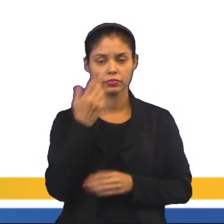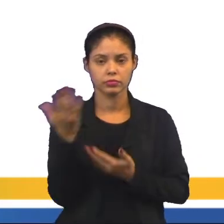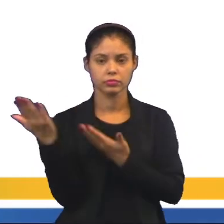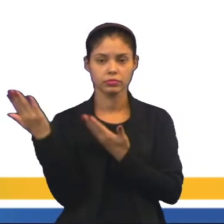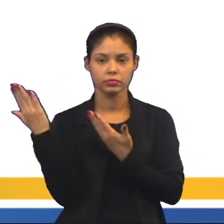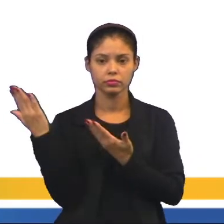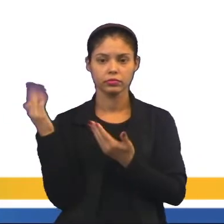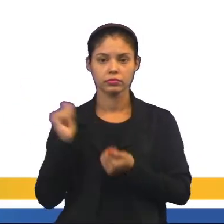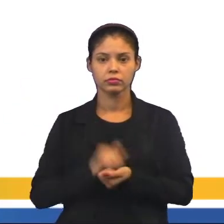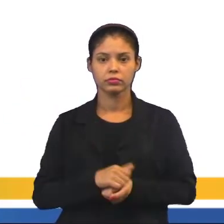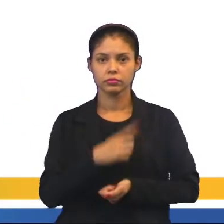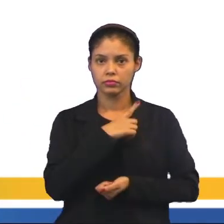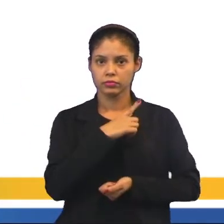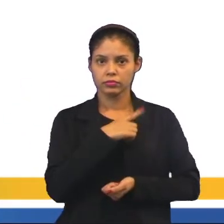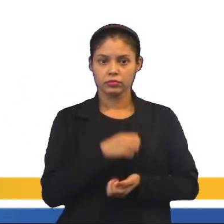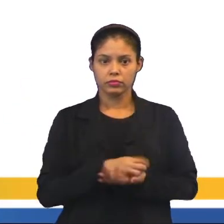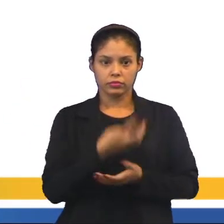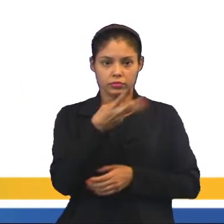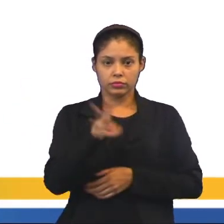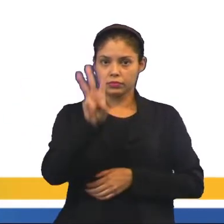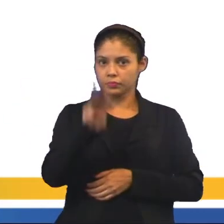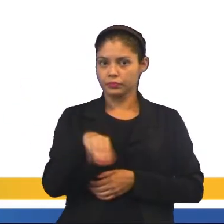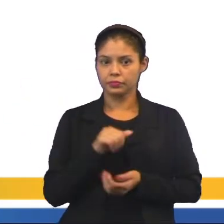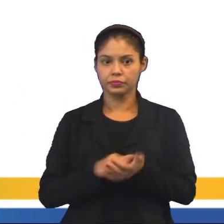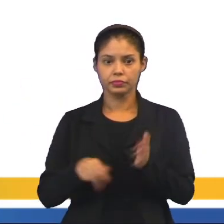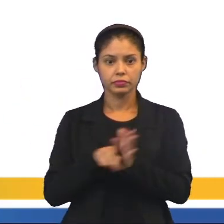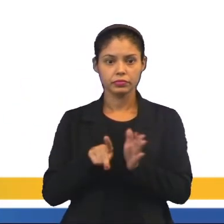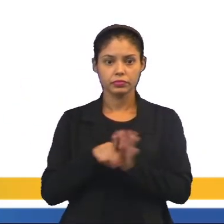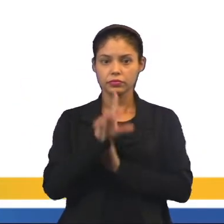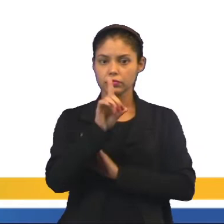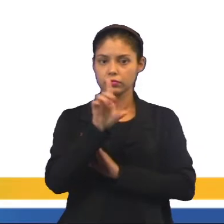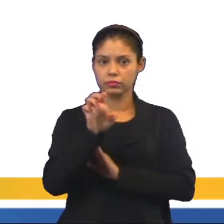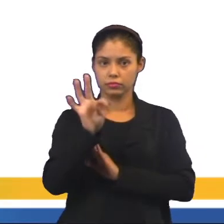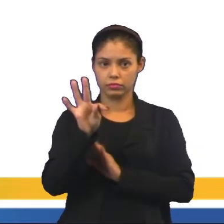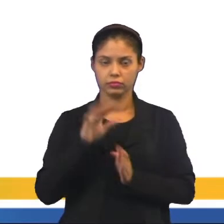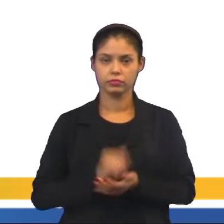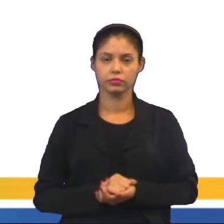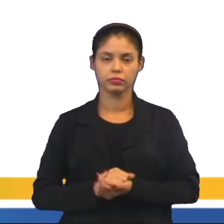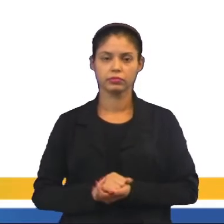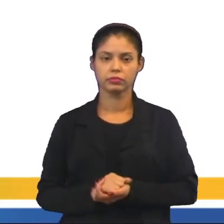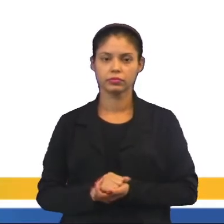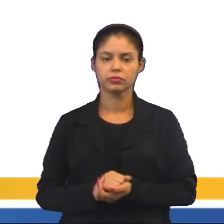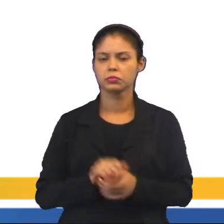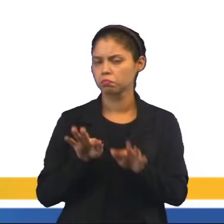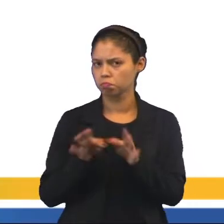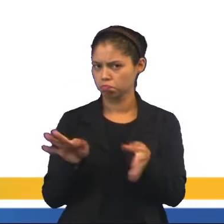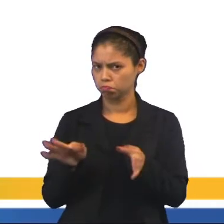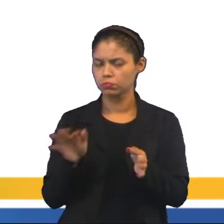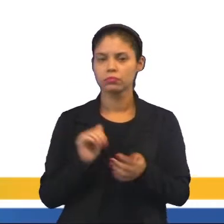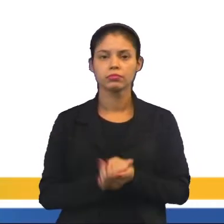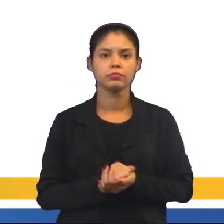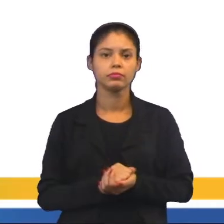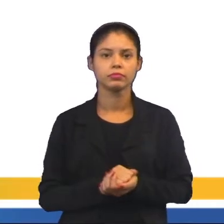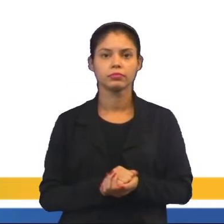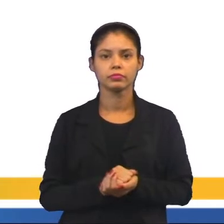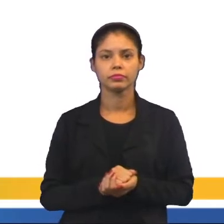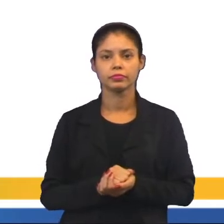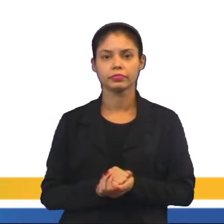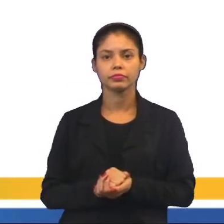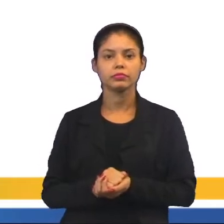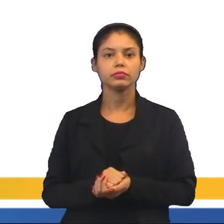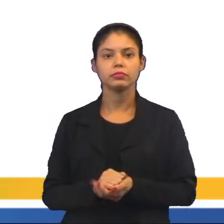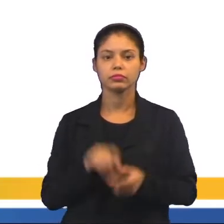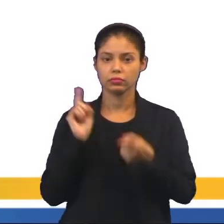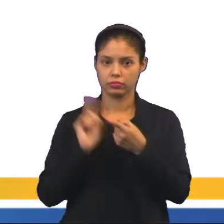lá, ó. Nós temos aqui a matriz, a determinante, tá? Que é uma coisa simples. Então,